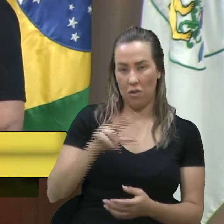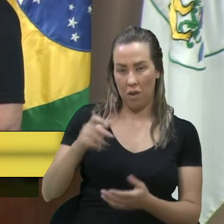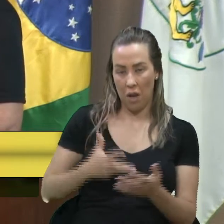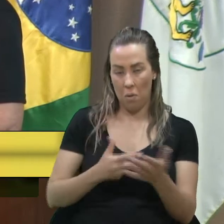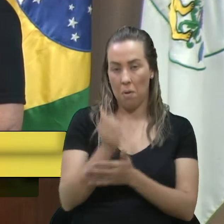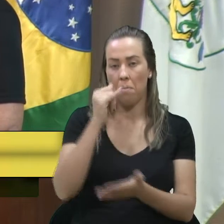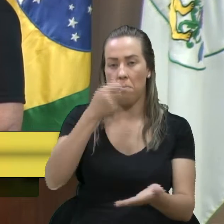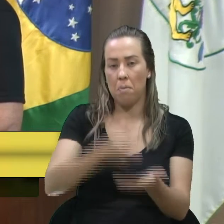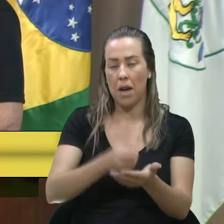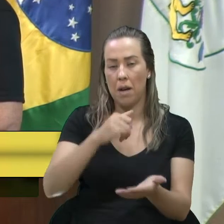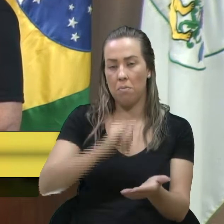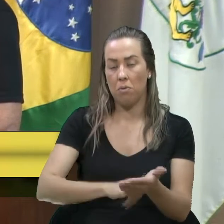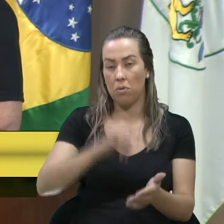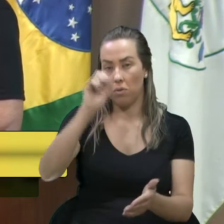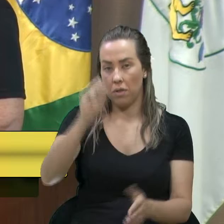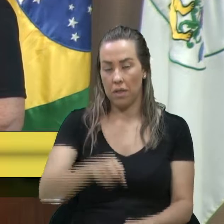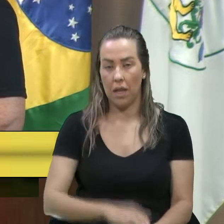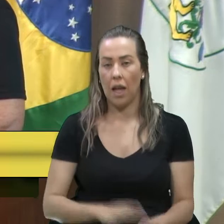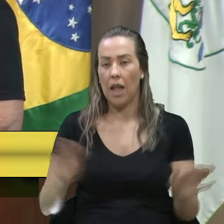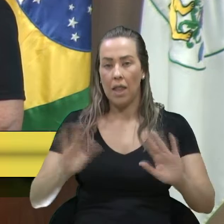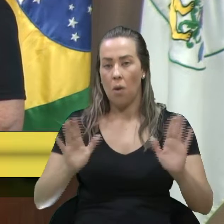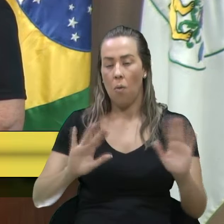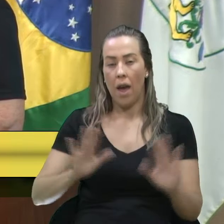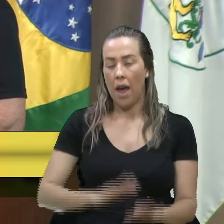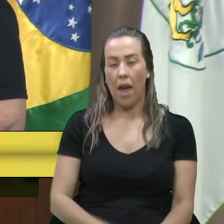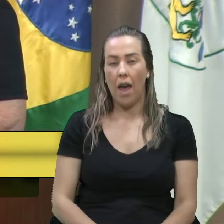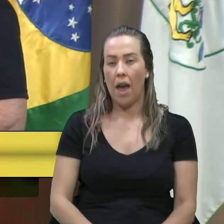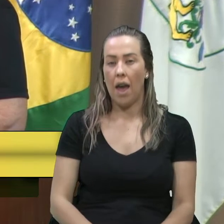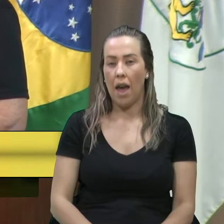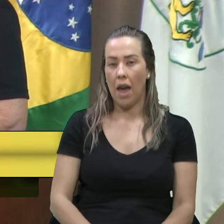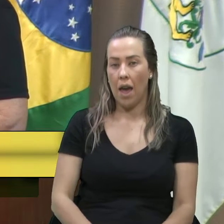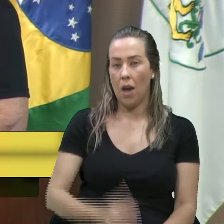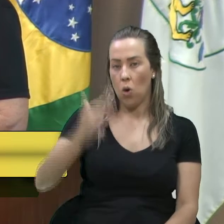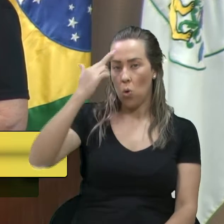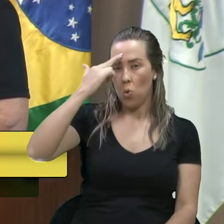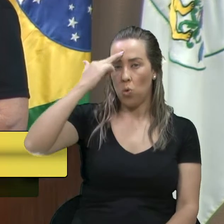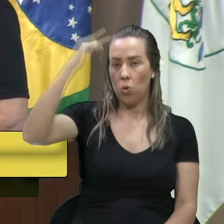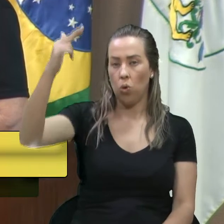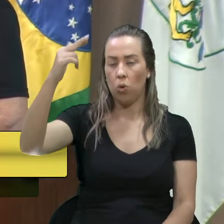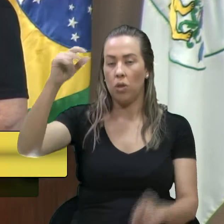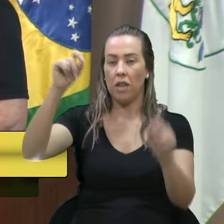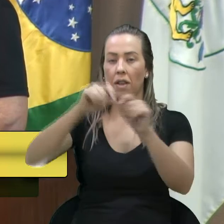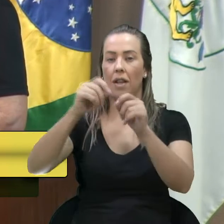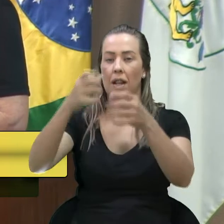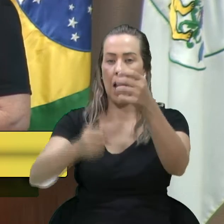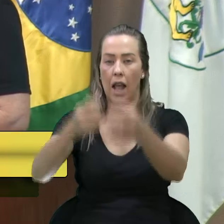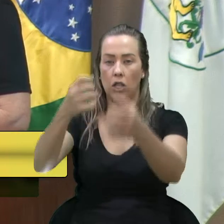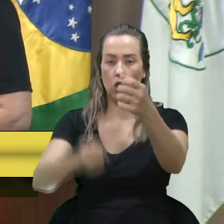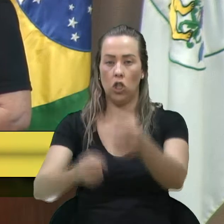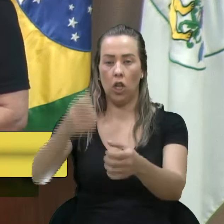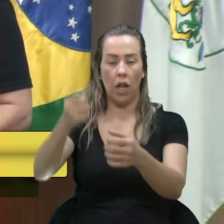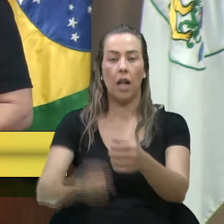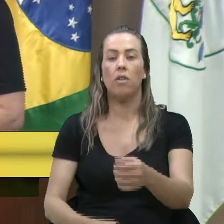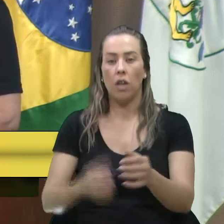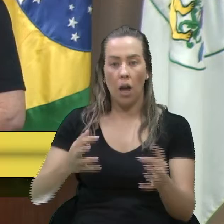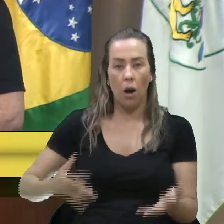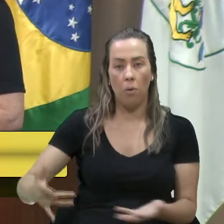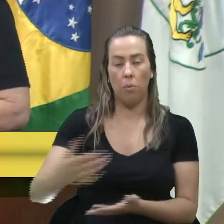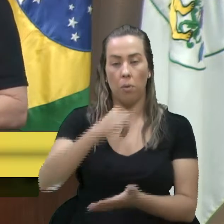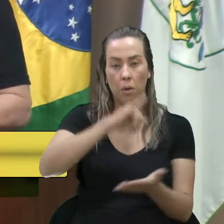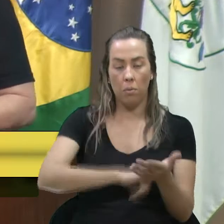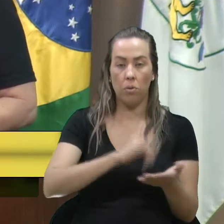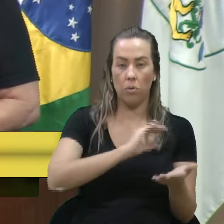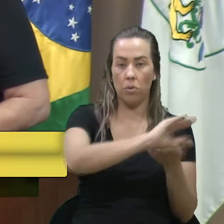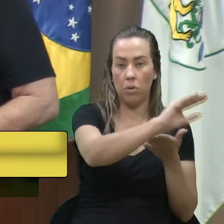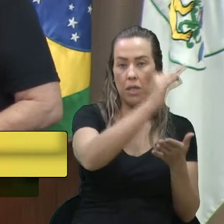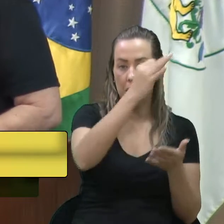pagamos impostos. Não é o dono do laticínio que paga imposto. Ele deveria recolher e repassar para o governo,